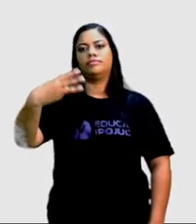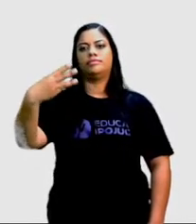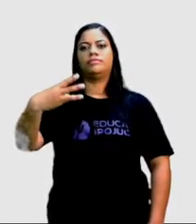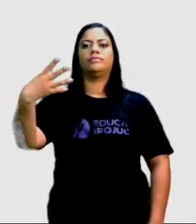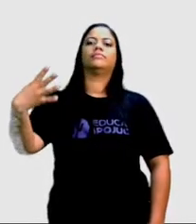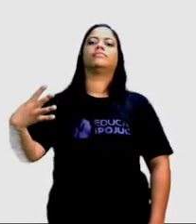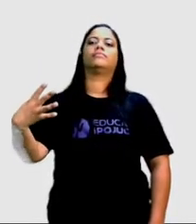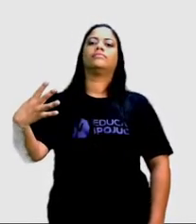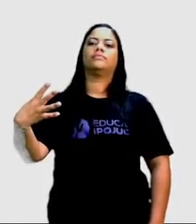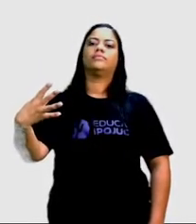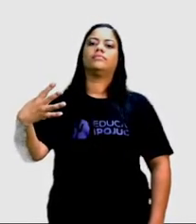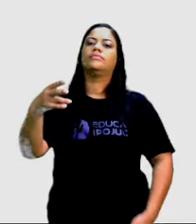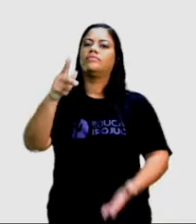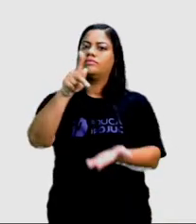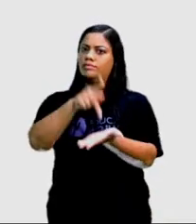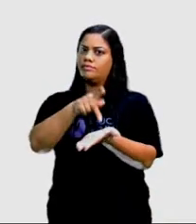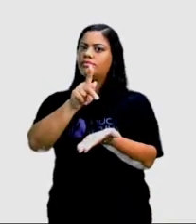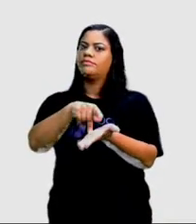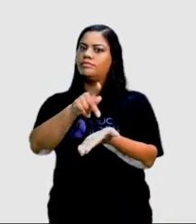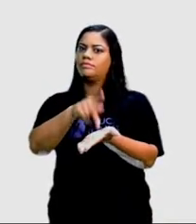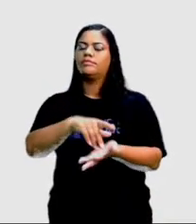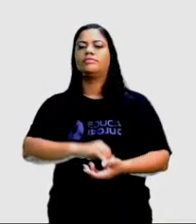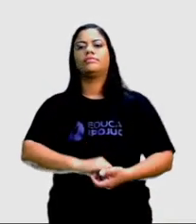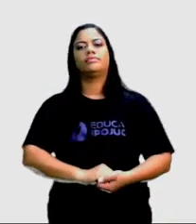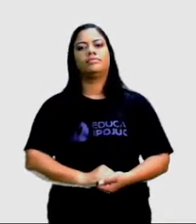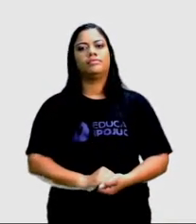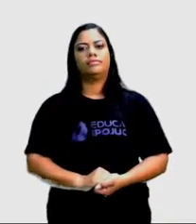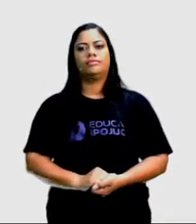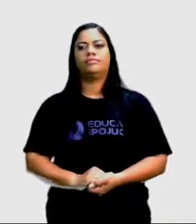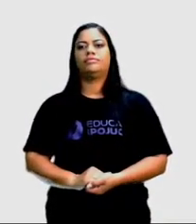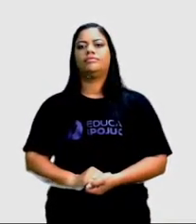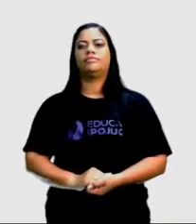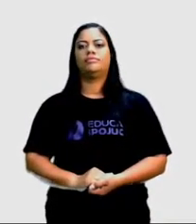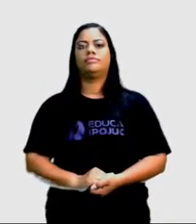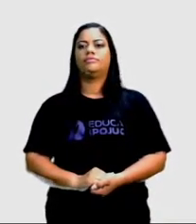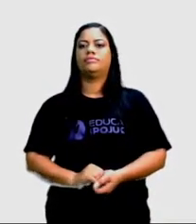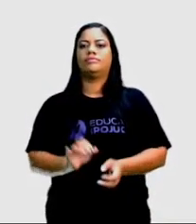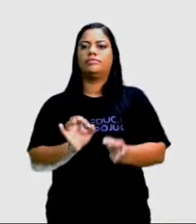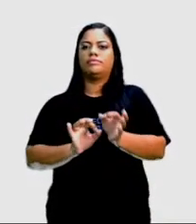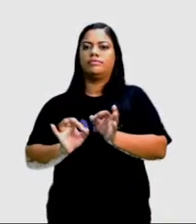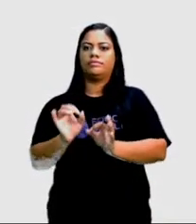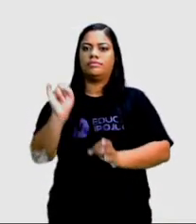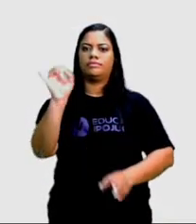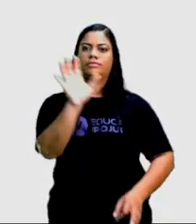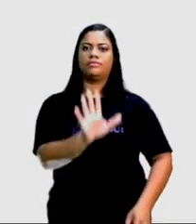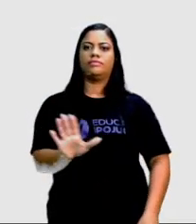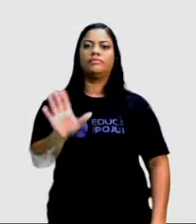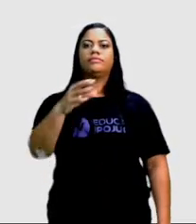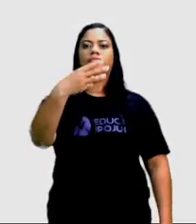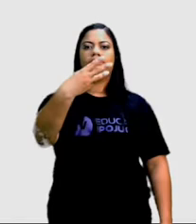33, 34. Verdade. O posicionamento dessa primeira figura está no